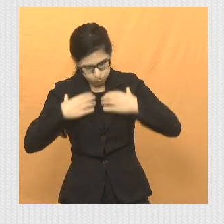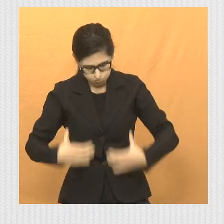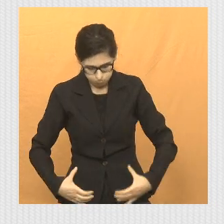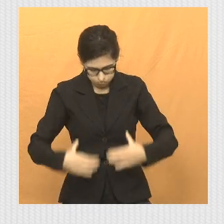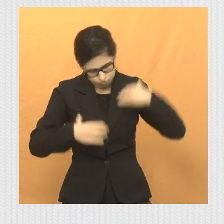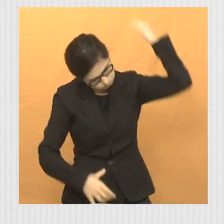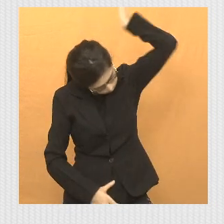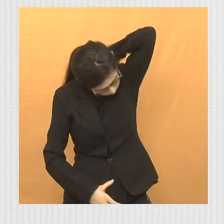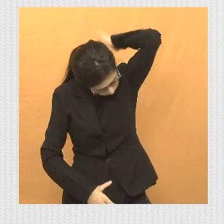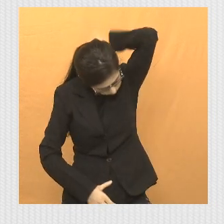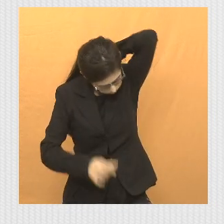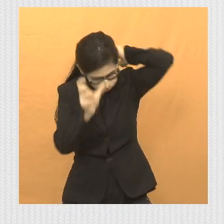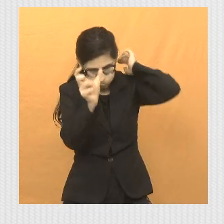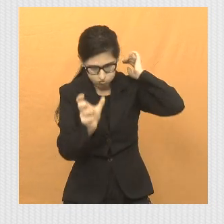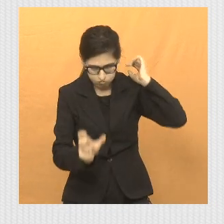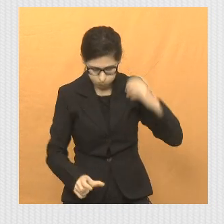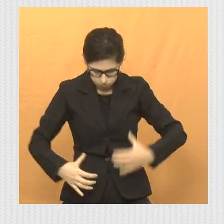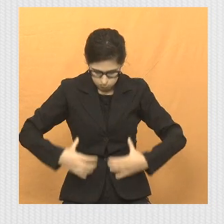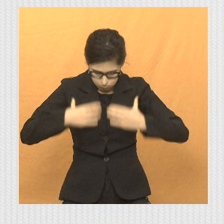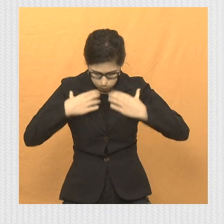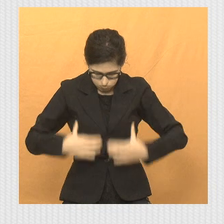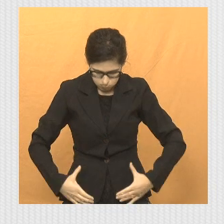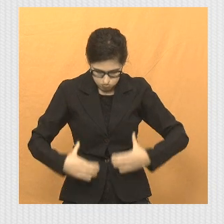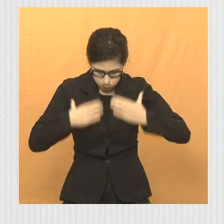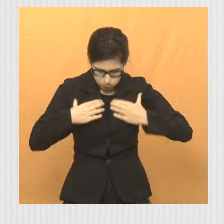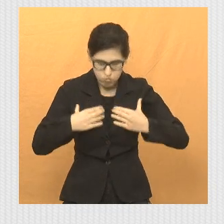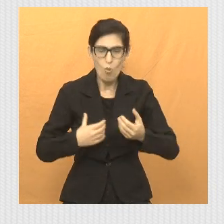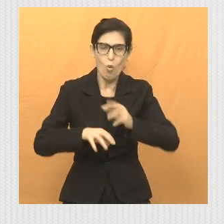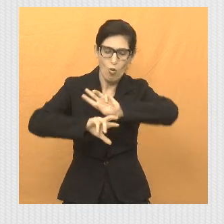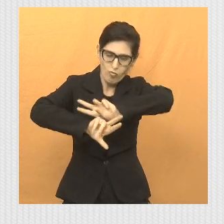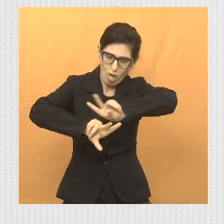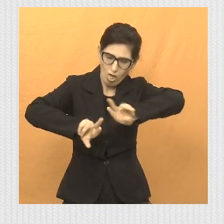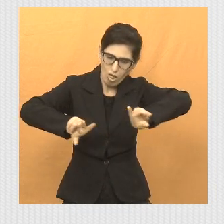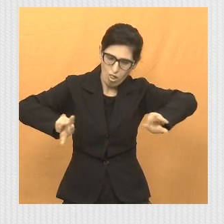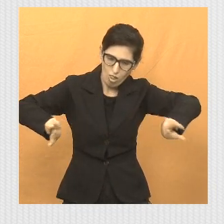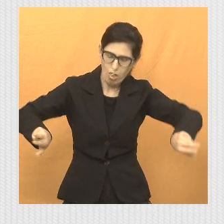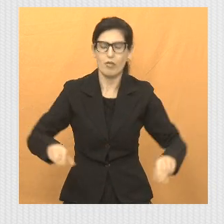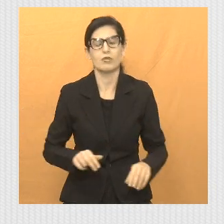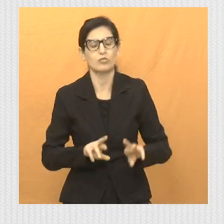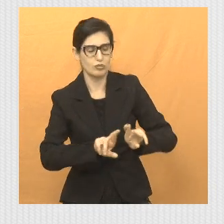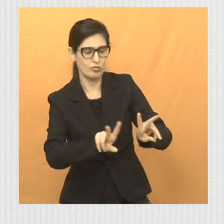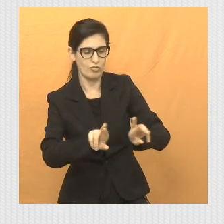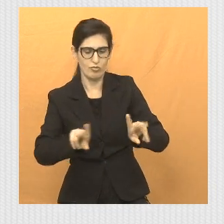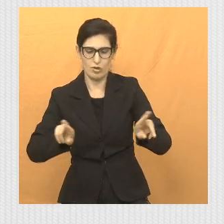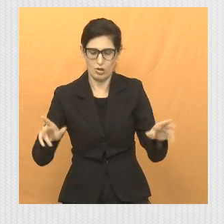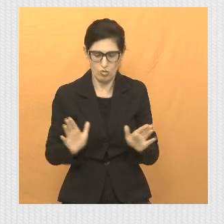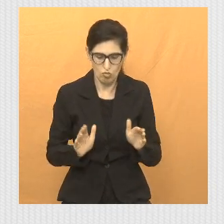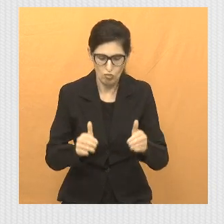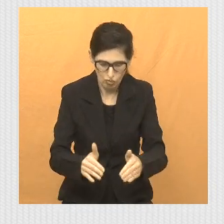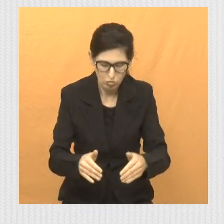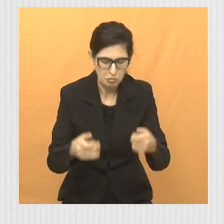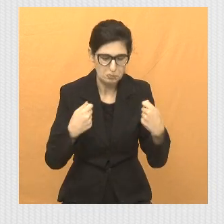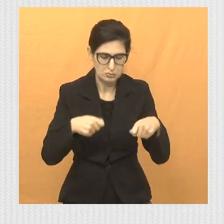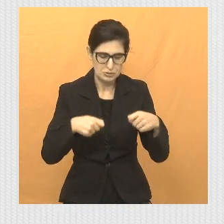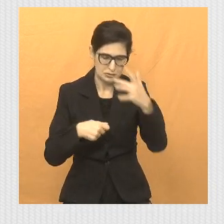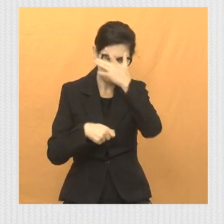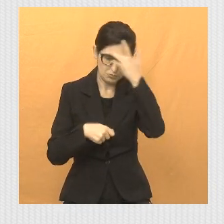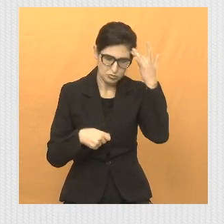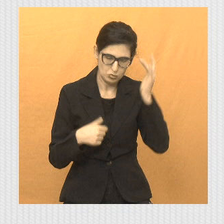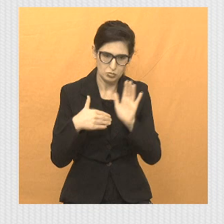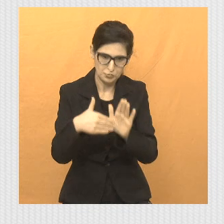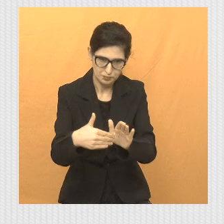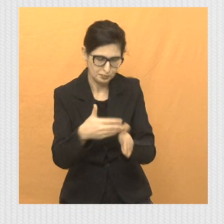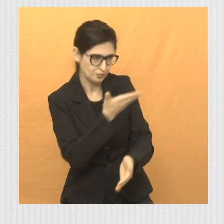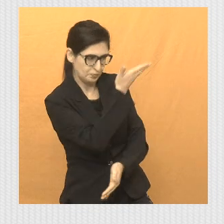obstétrico, entre outros. Pode passar. O próximo quadro mostra os